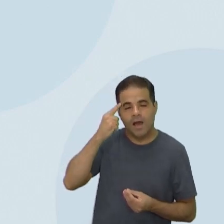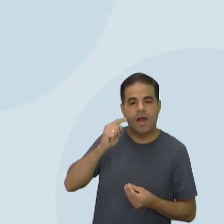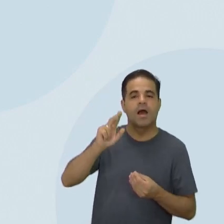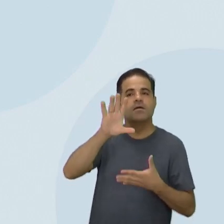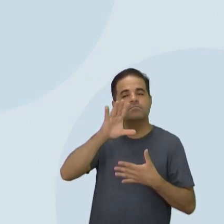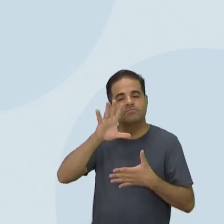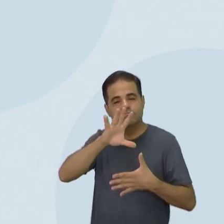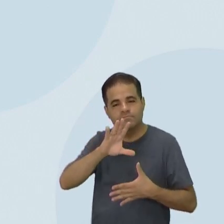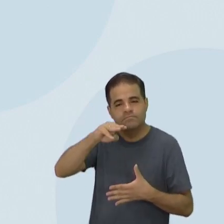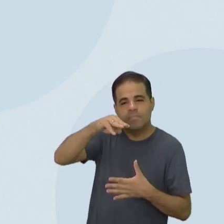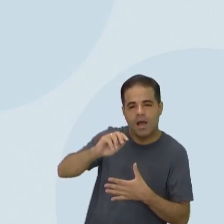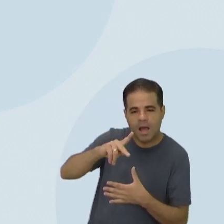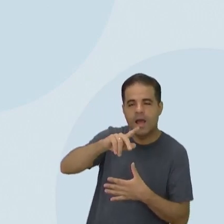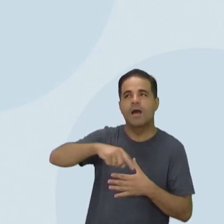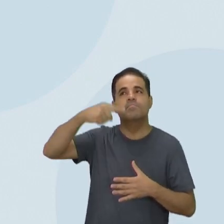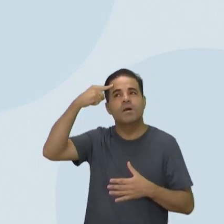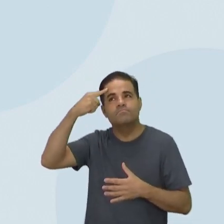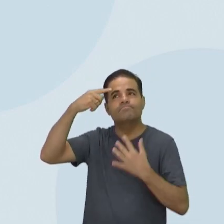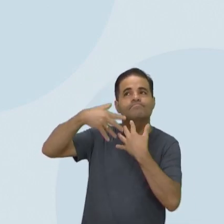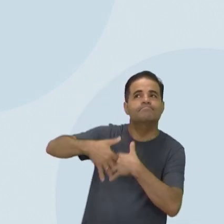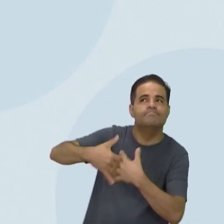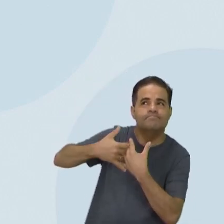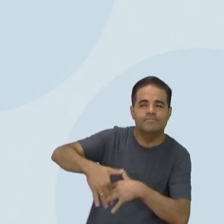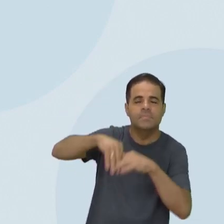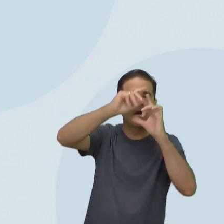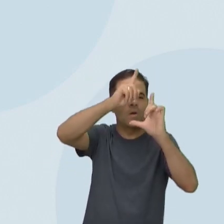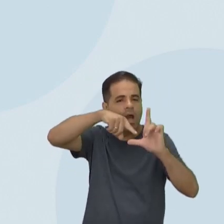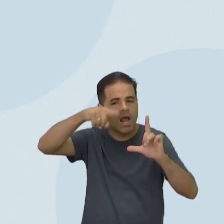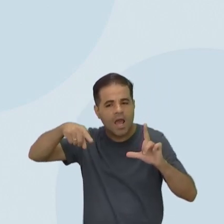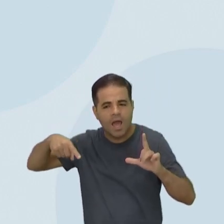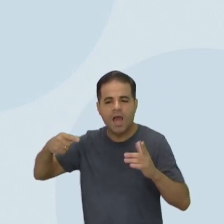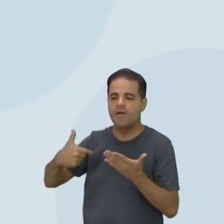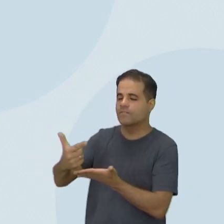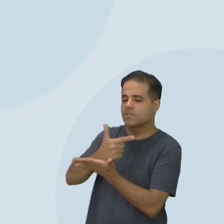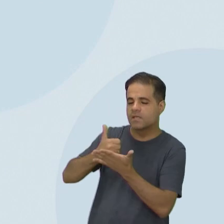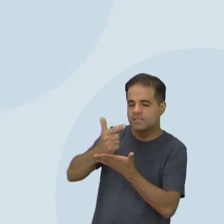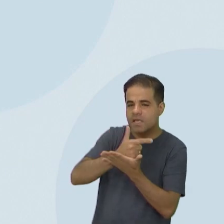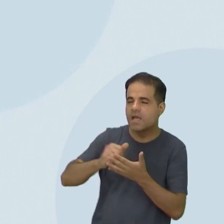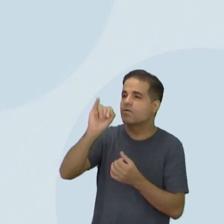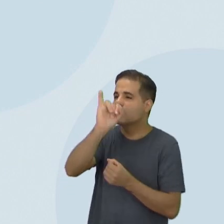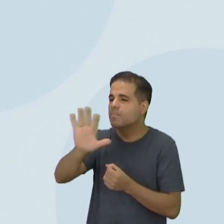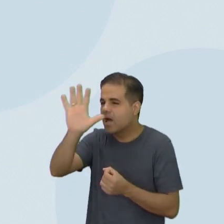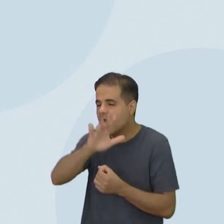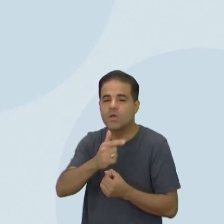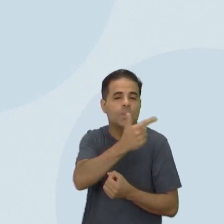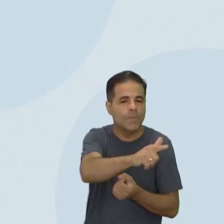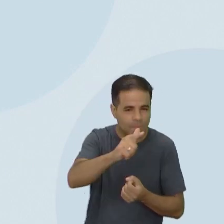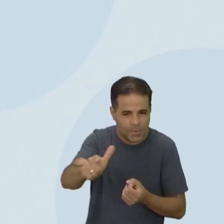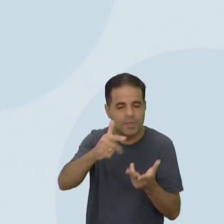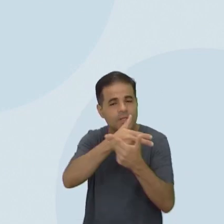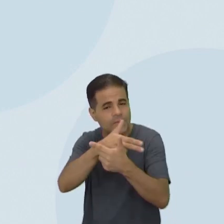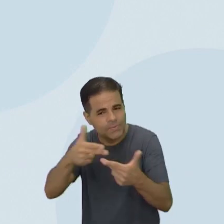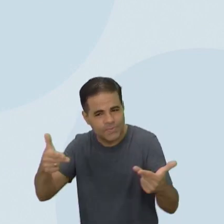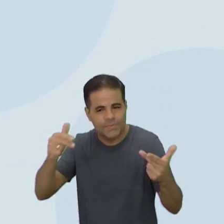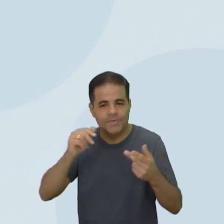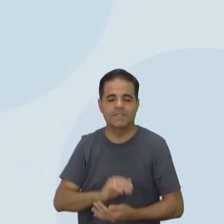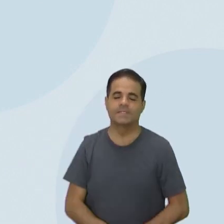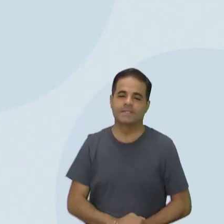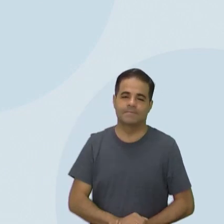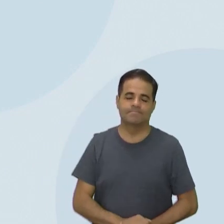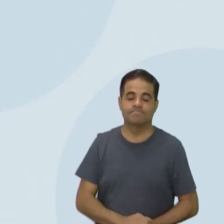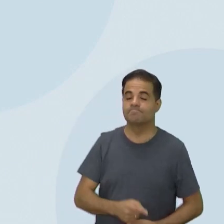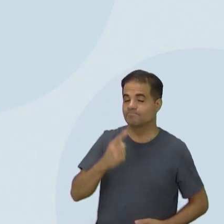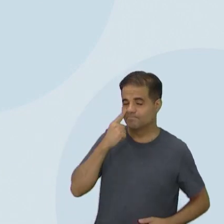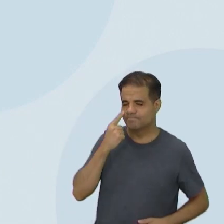mapa mental, através de gráficos, através de desenhos, entre outras coisas. Então, próximo slide para a gente